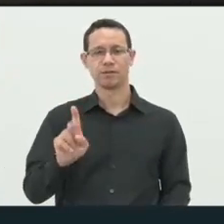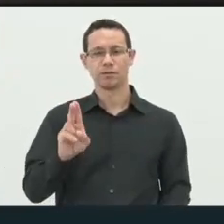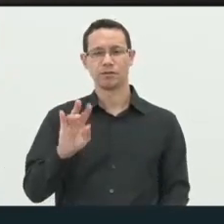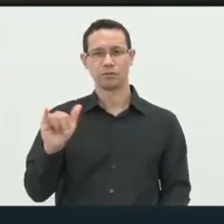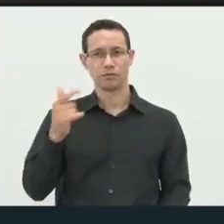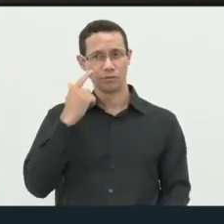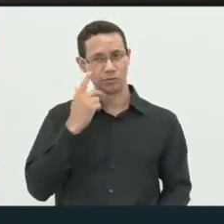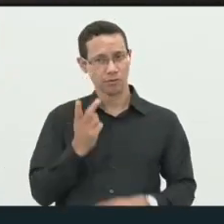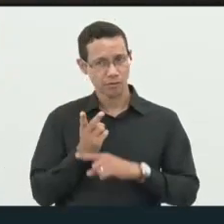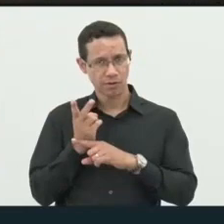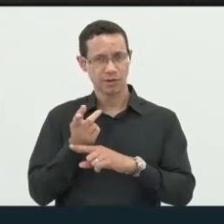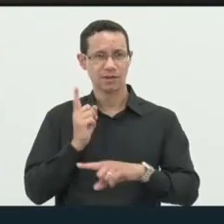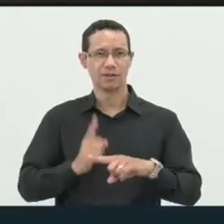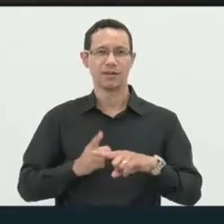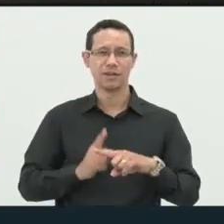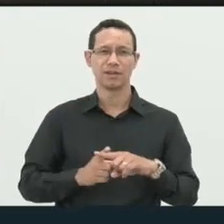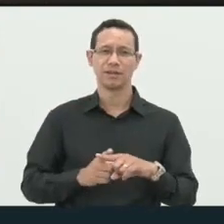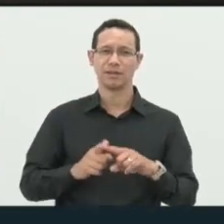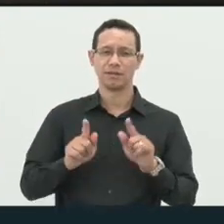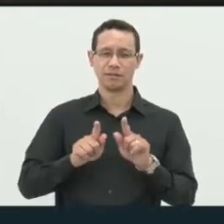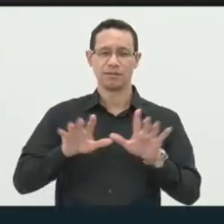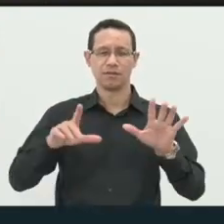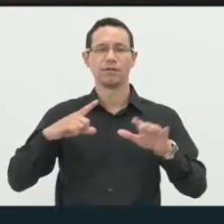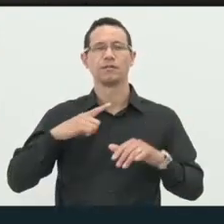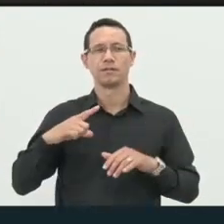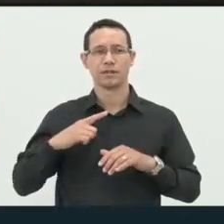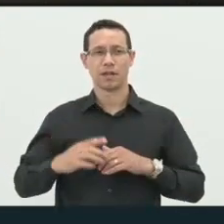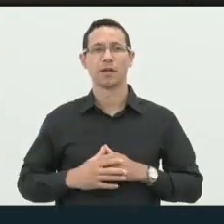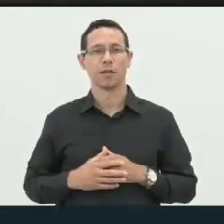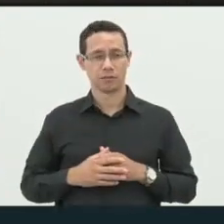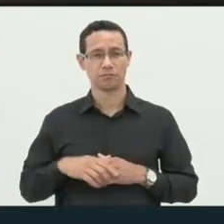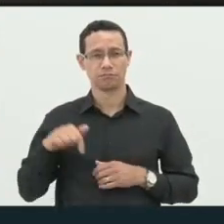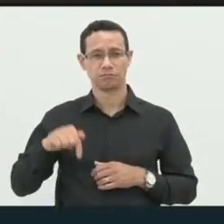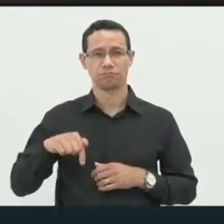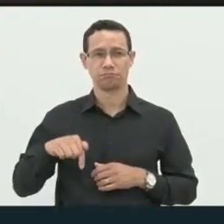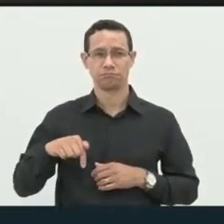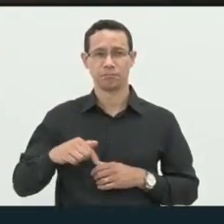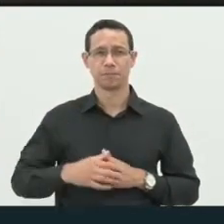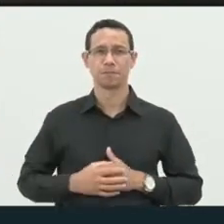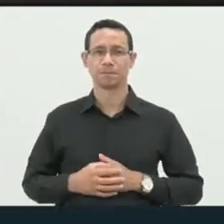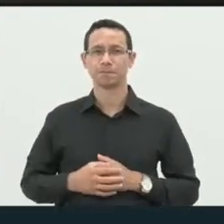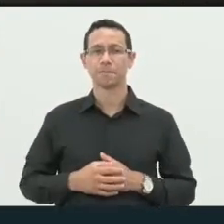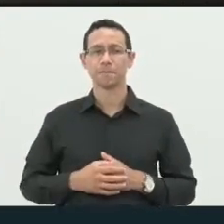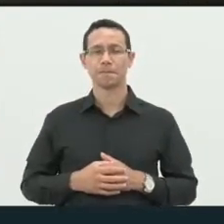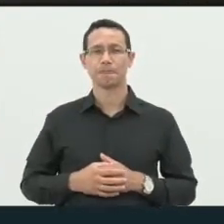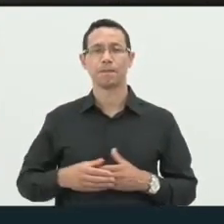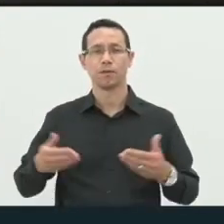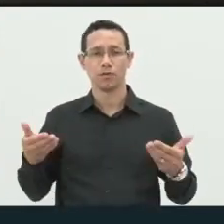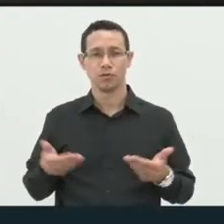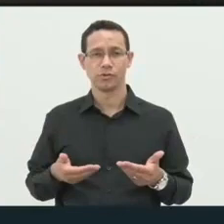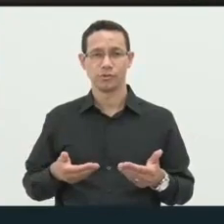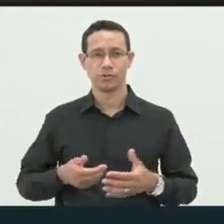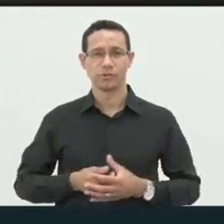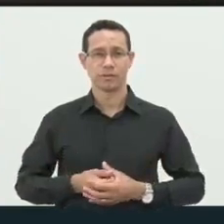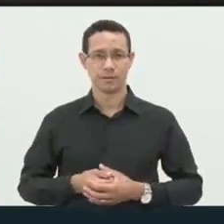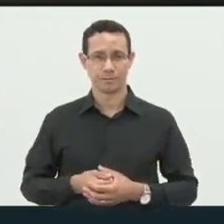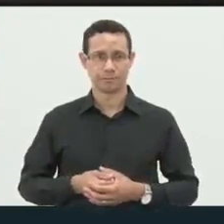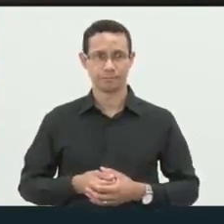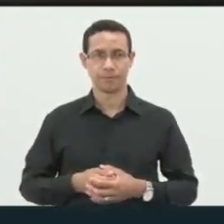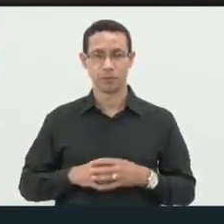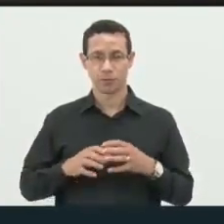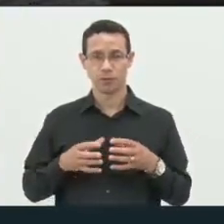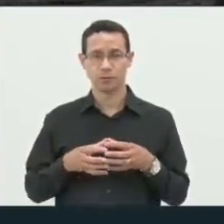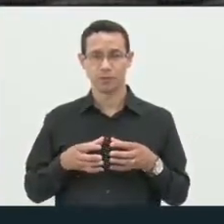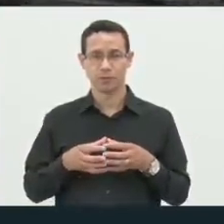Patrulha Maria da Penha e hoje na comissão